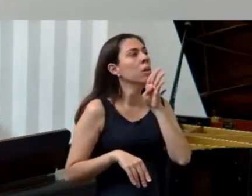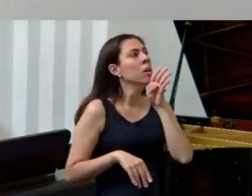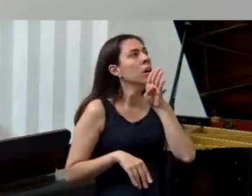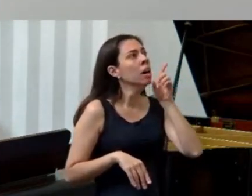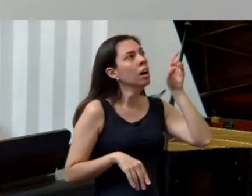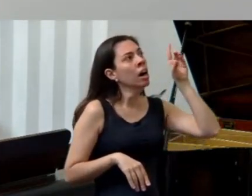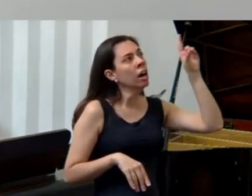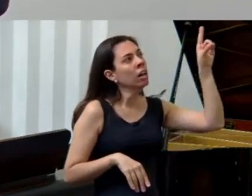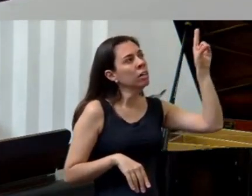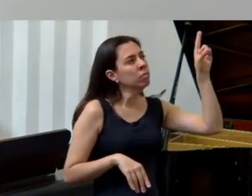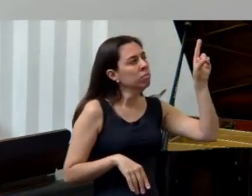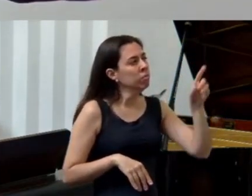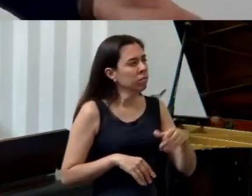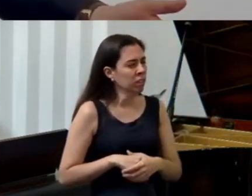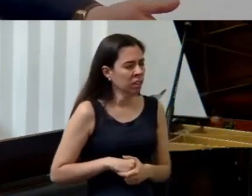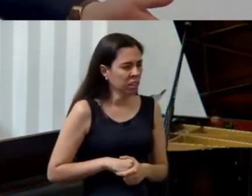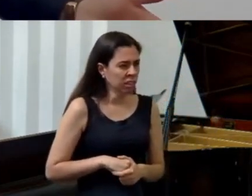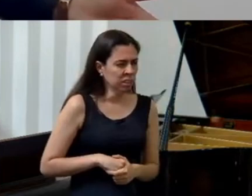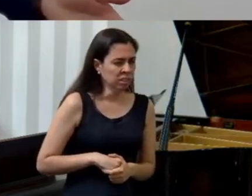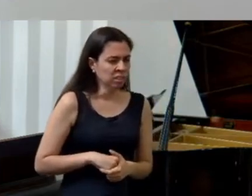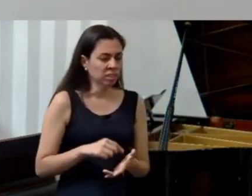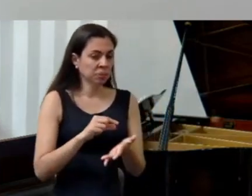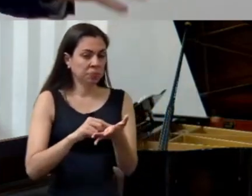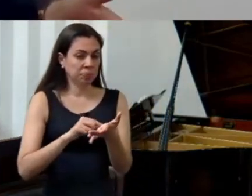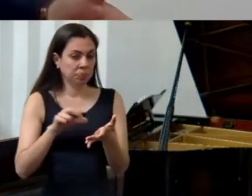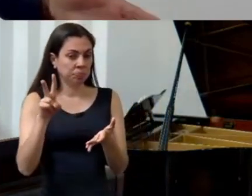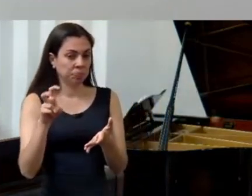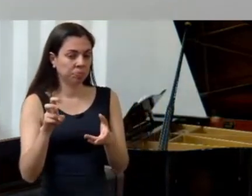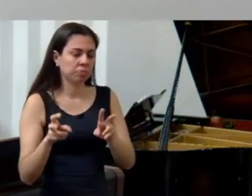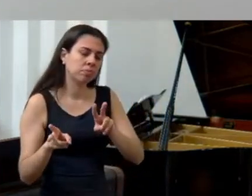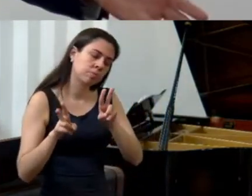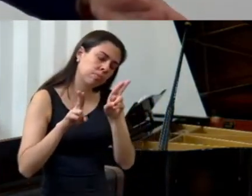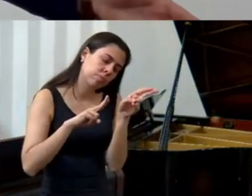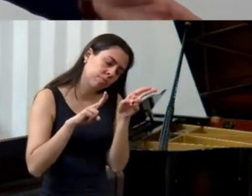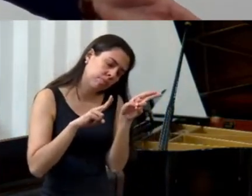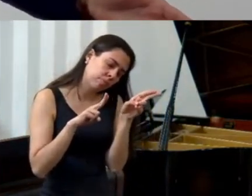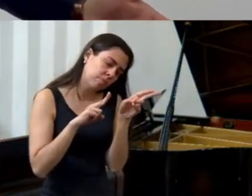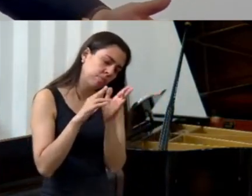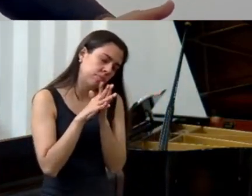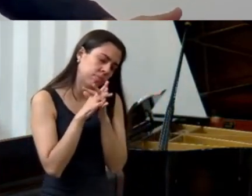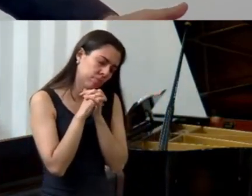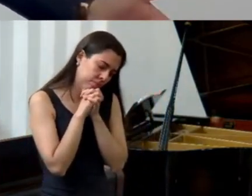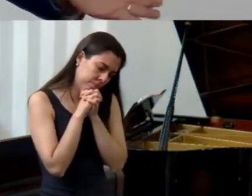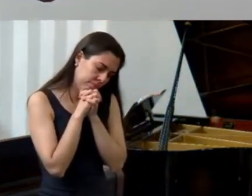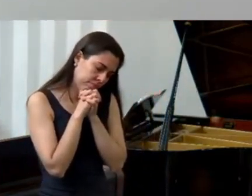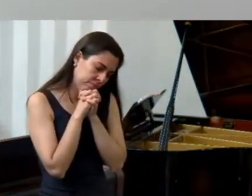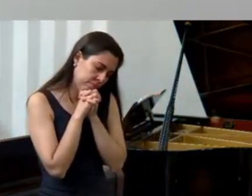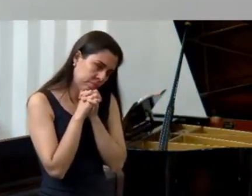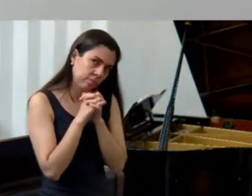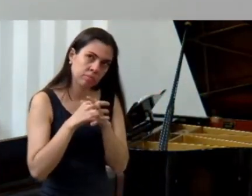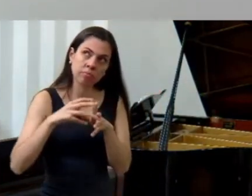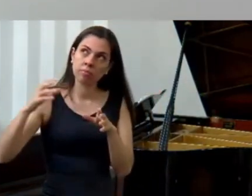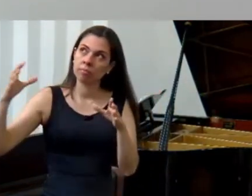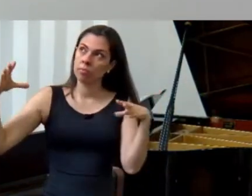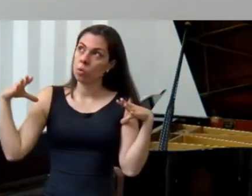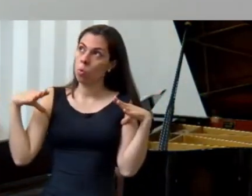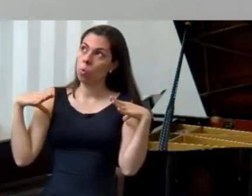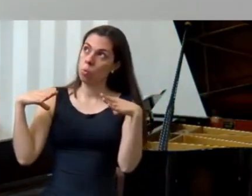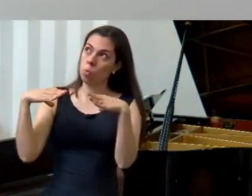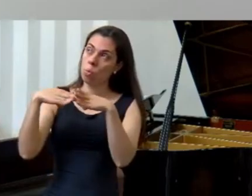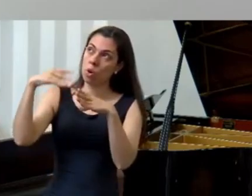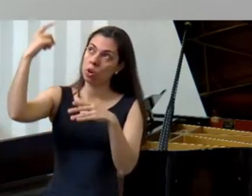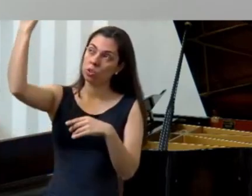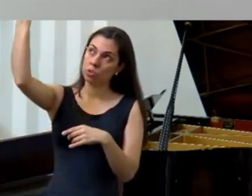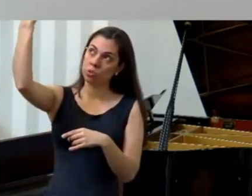versículo 5 que quando Elias se deita, dorme debaixo do zimbro, vem um anjo do